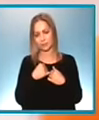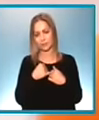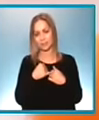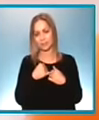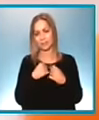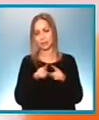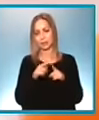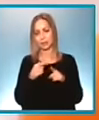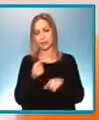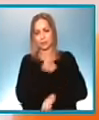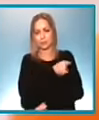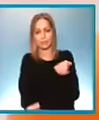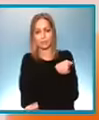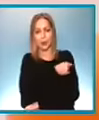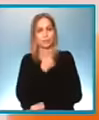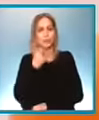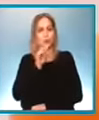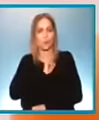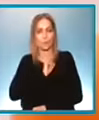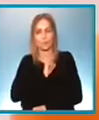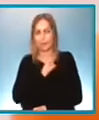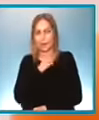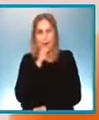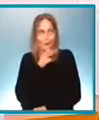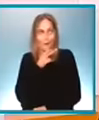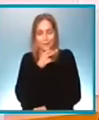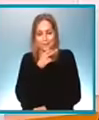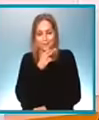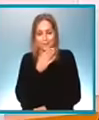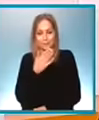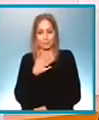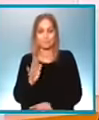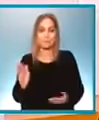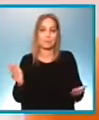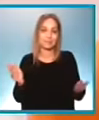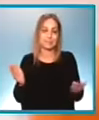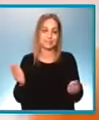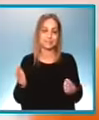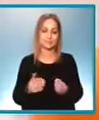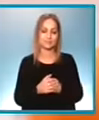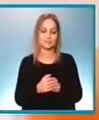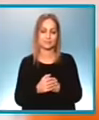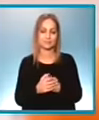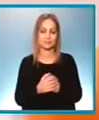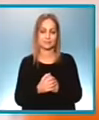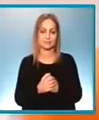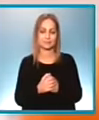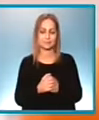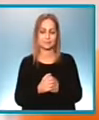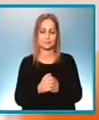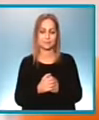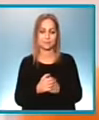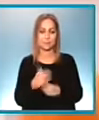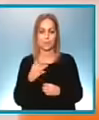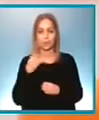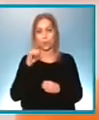meu nome que eu acho piroso. Mas ninguém podia. Como é que diz?